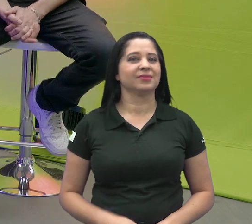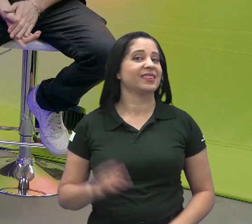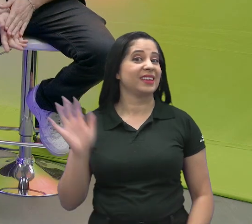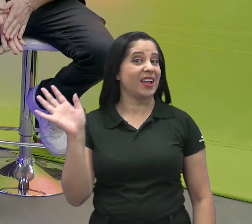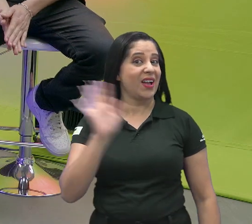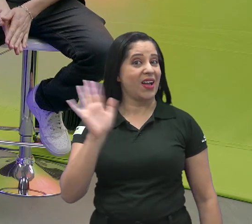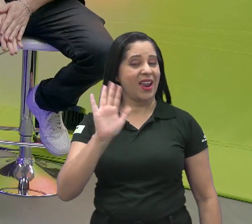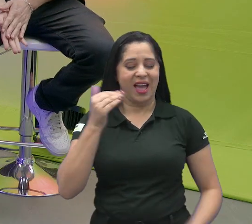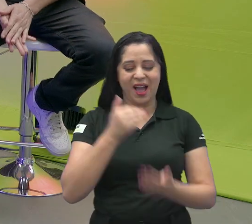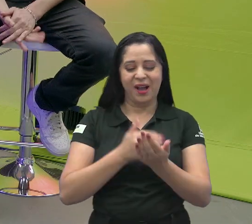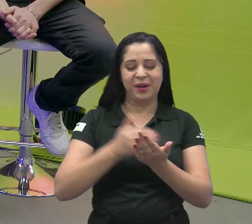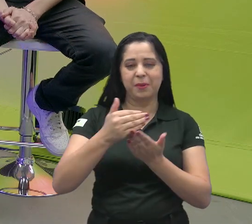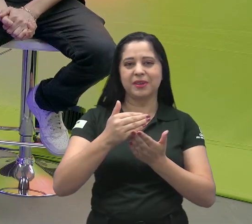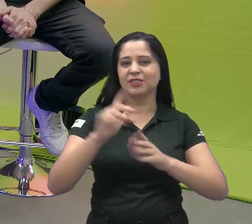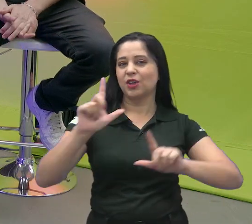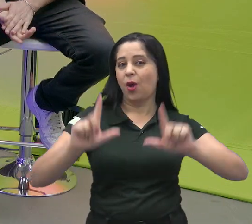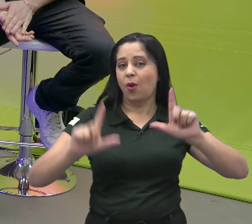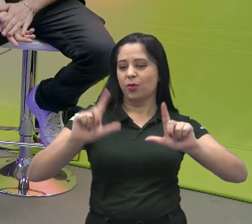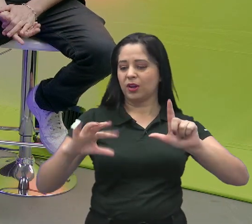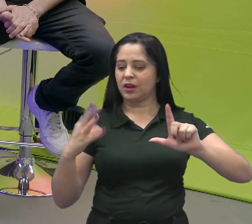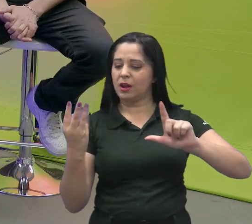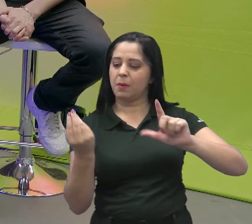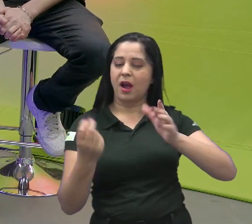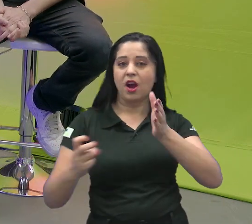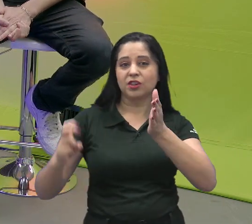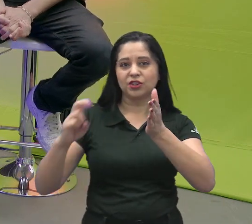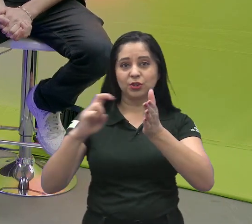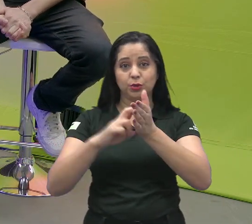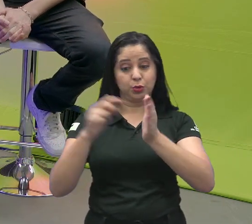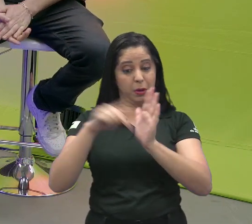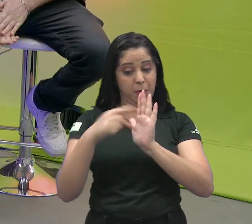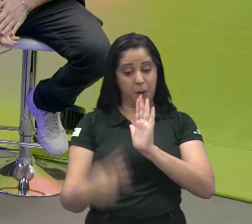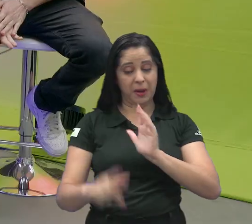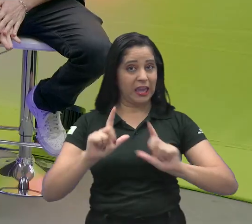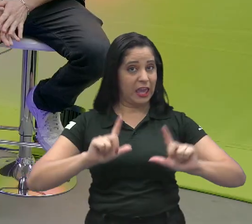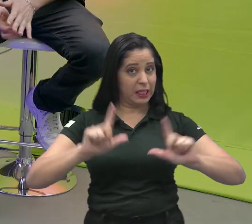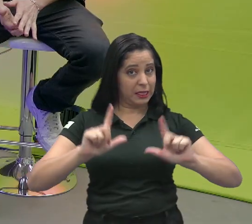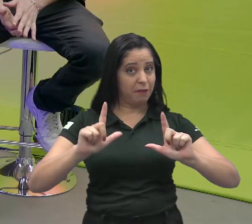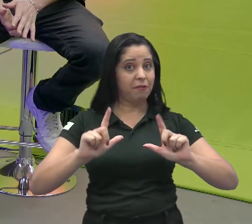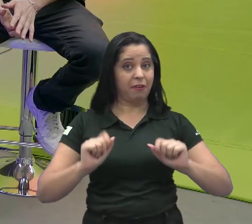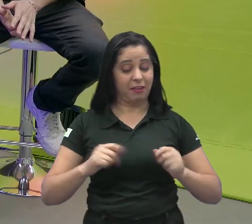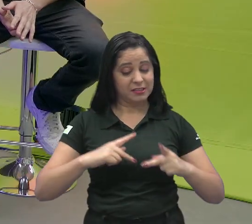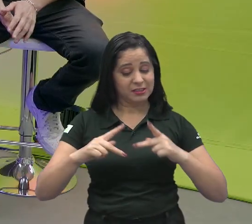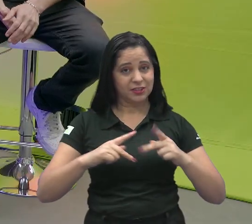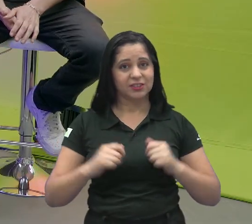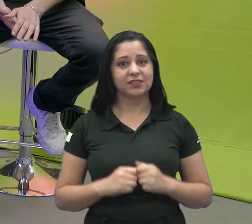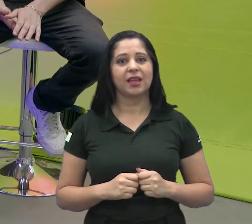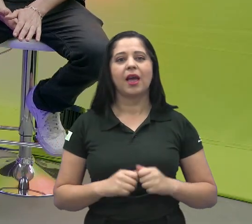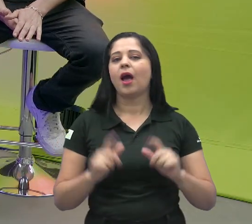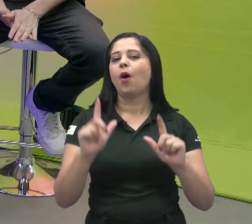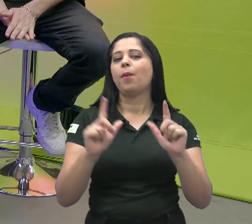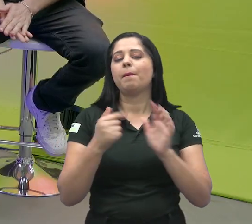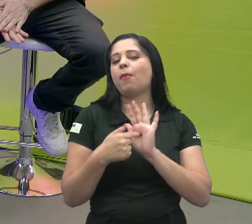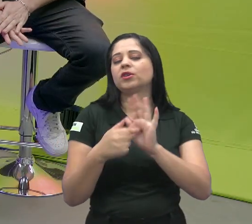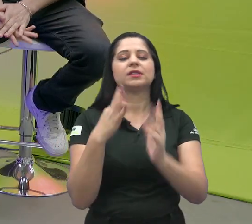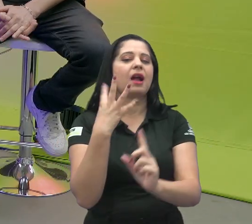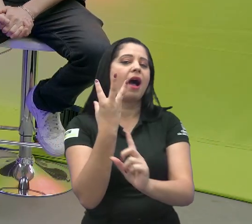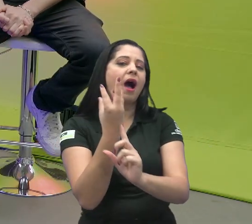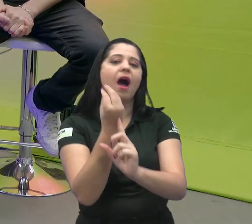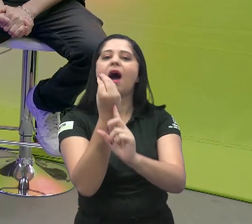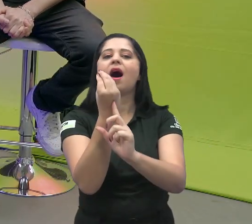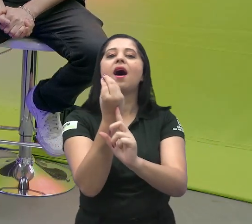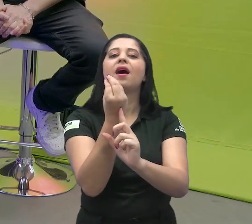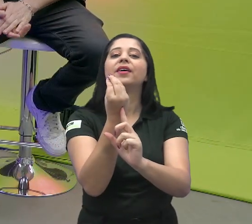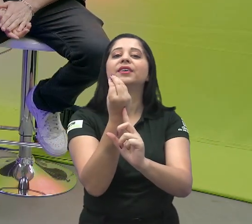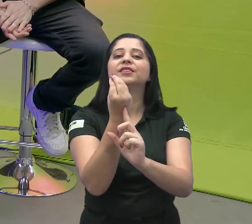Olá, está começando mais o Conexão Cultura aqui na tela da TV Câmara de São José dos Campos, um programa que celebra a arte, né? Como o próprio